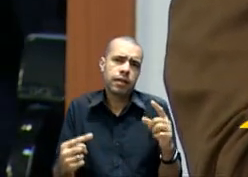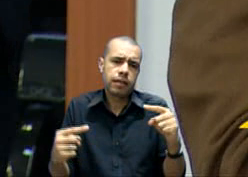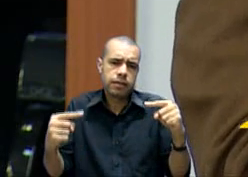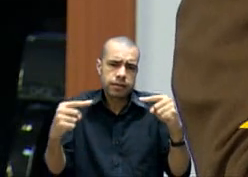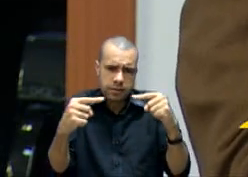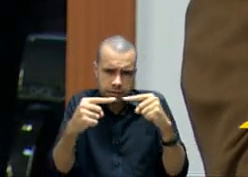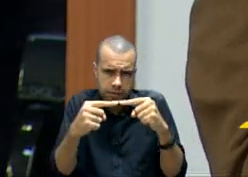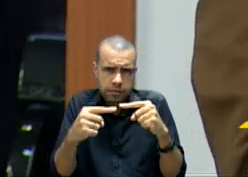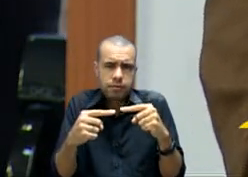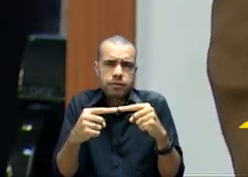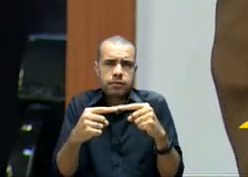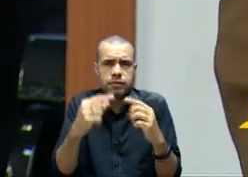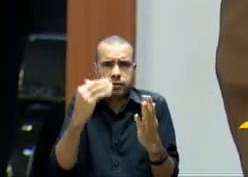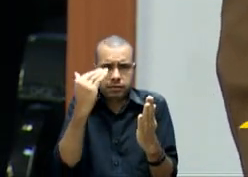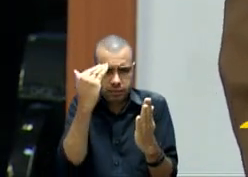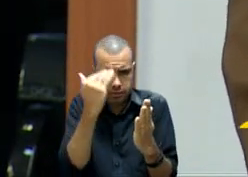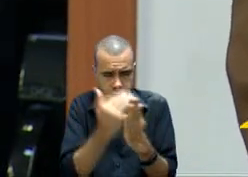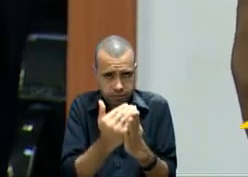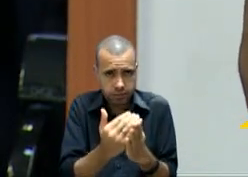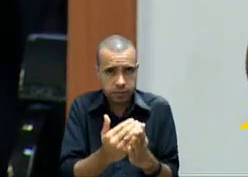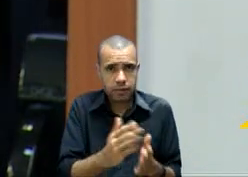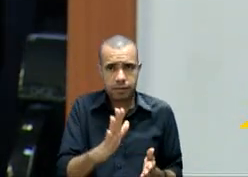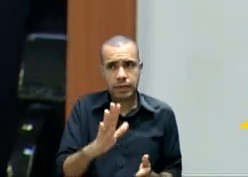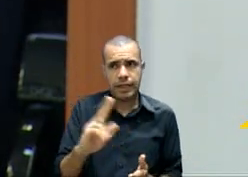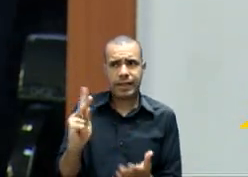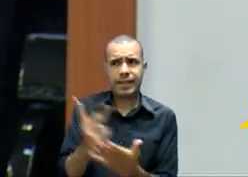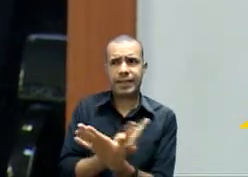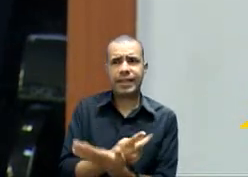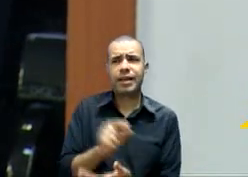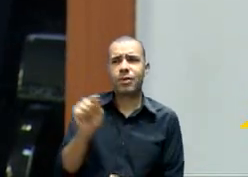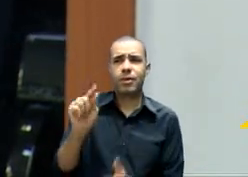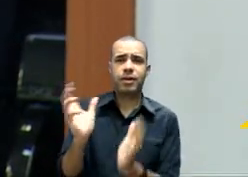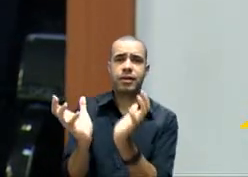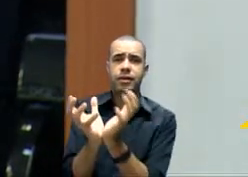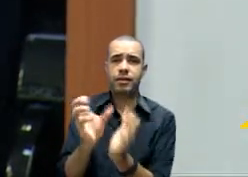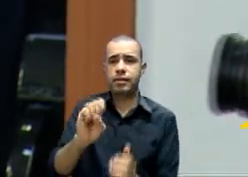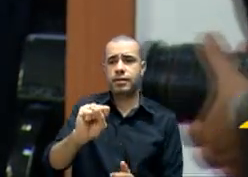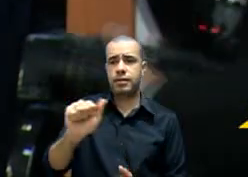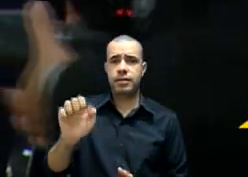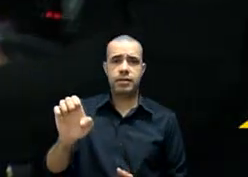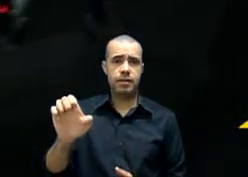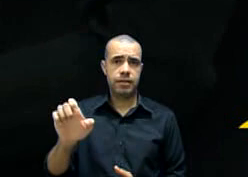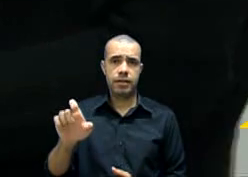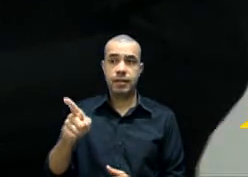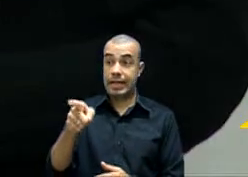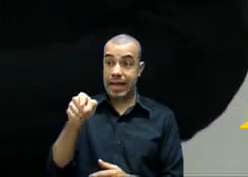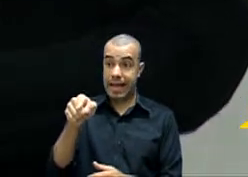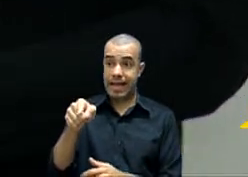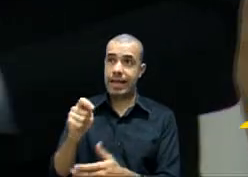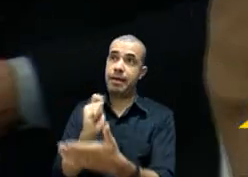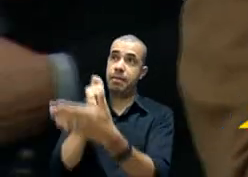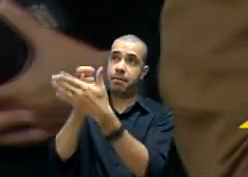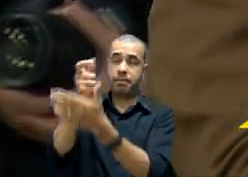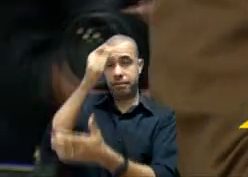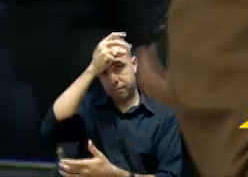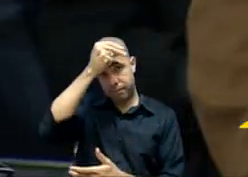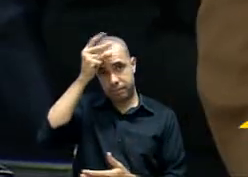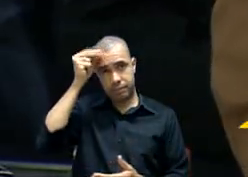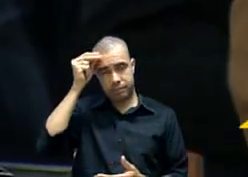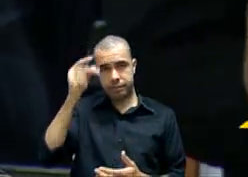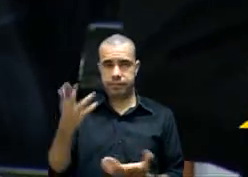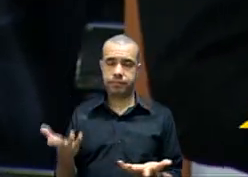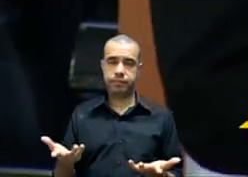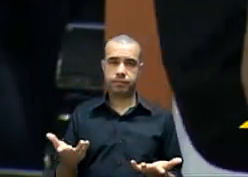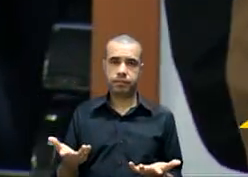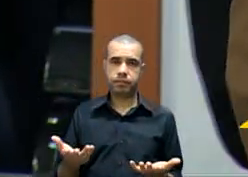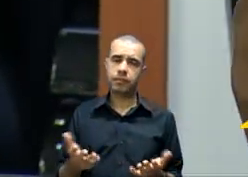verdade, errado é fazer o SAI pagar para a prefeitura. Então, é nesse sentido que eu peço que não